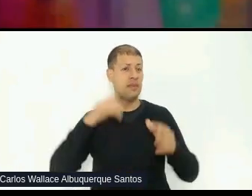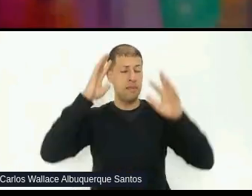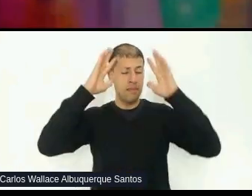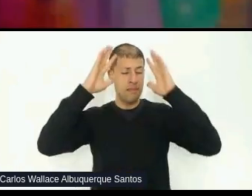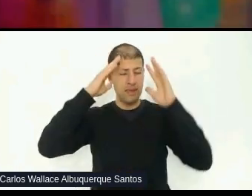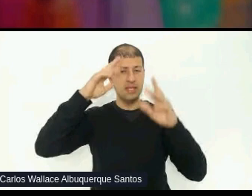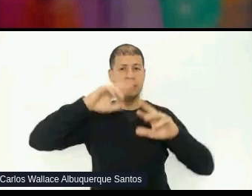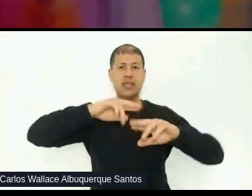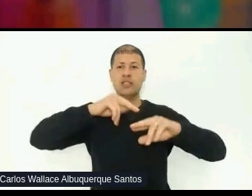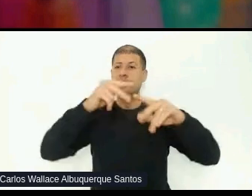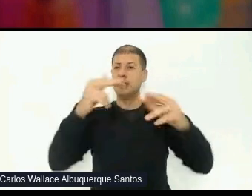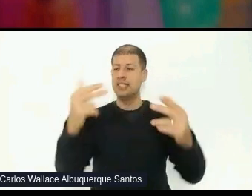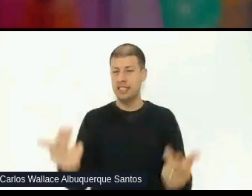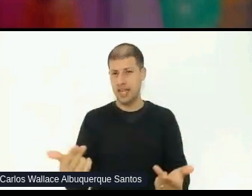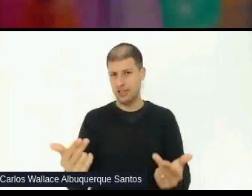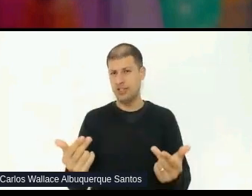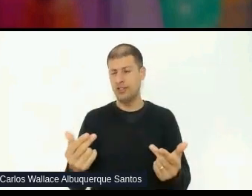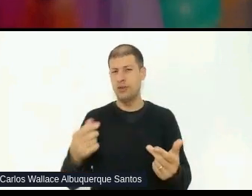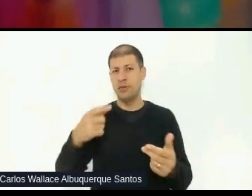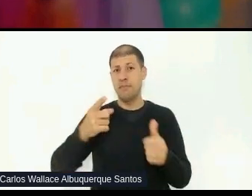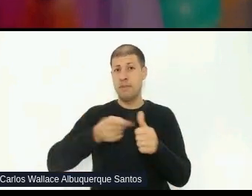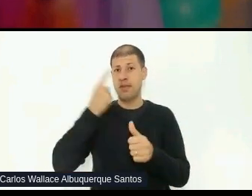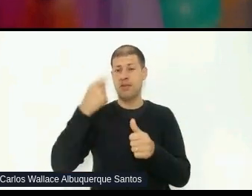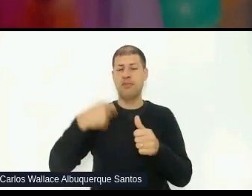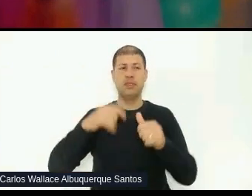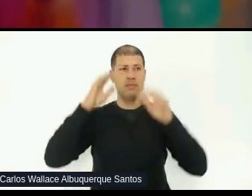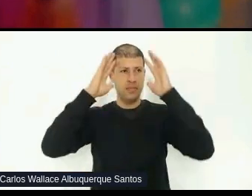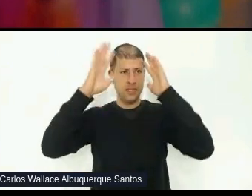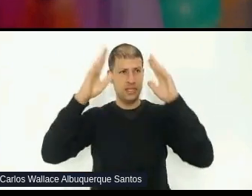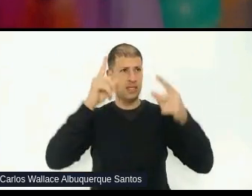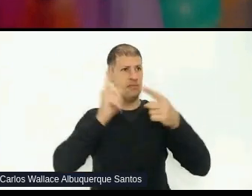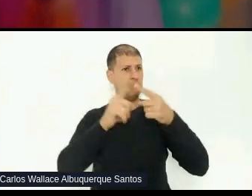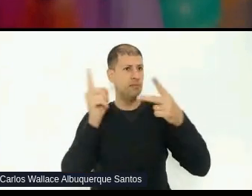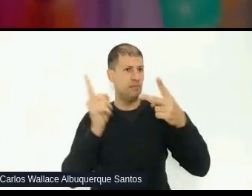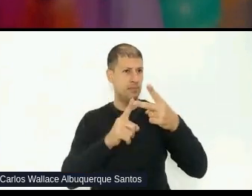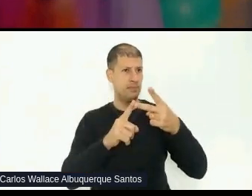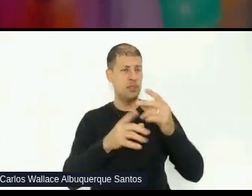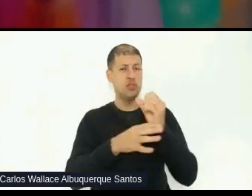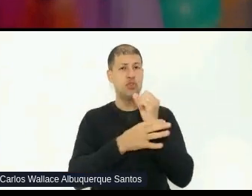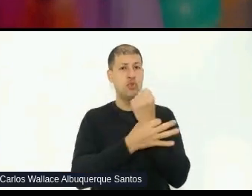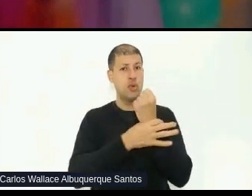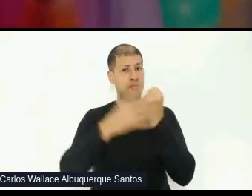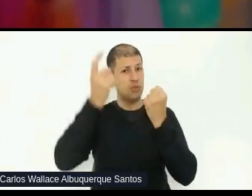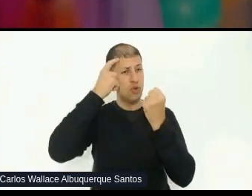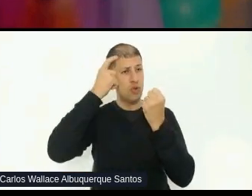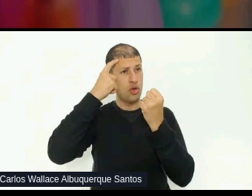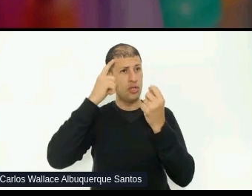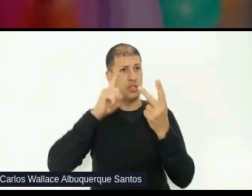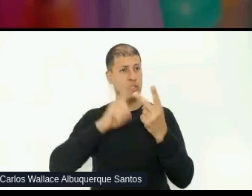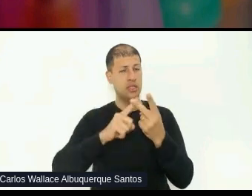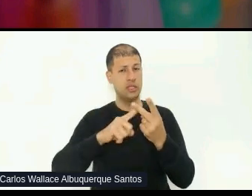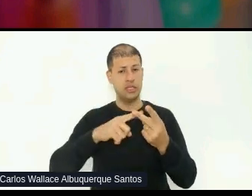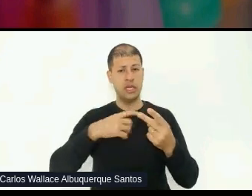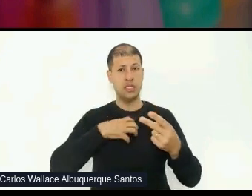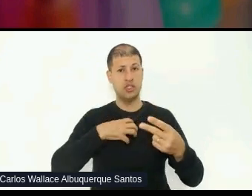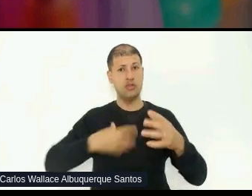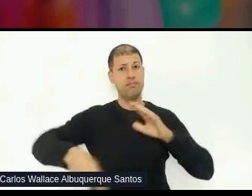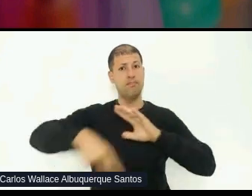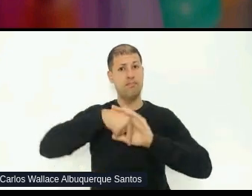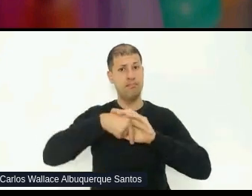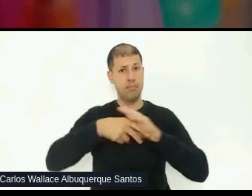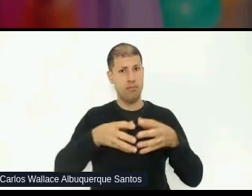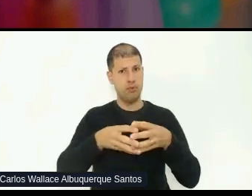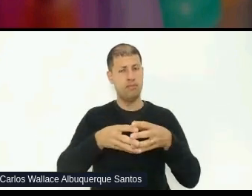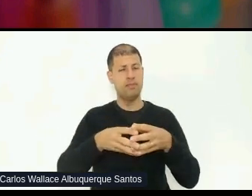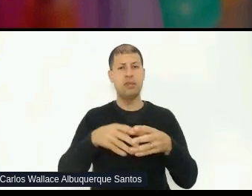pessoal, claro que antes de mais nada, a gente tem que pensar em duas coisas que eu acho muito importantes: segurança psicológica e pertencimento. E se você, como